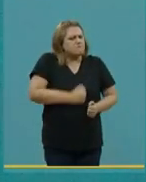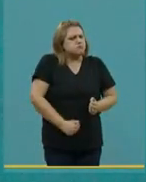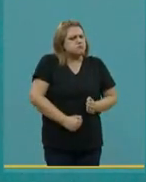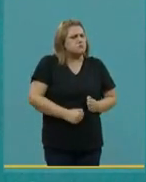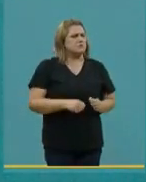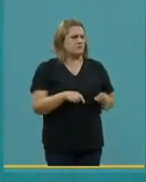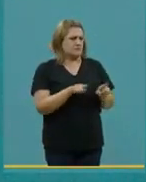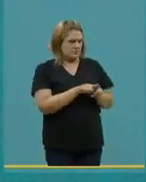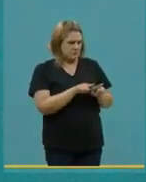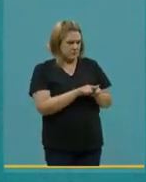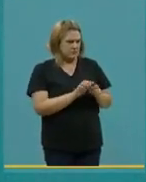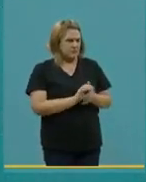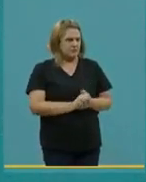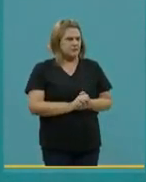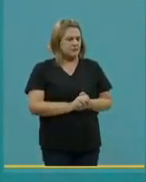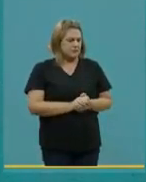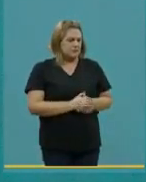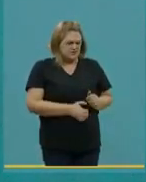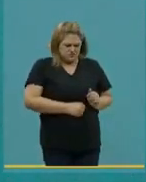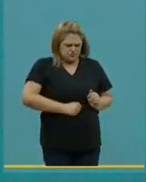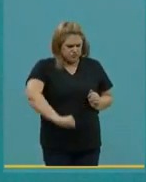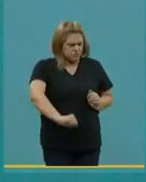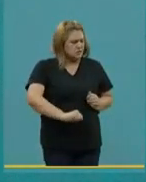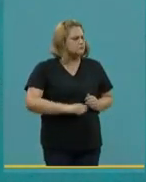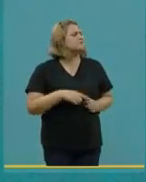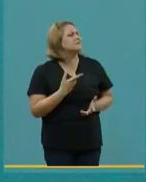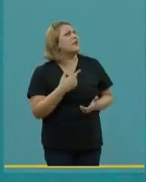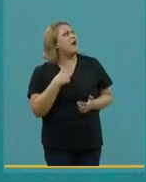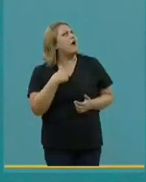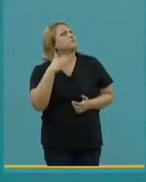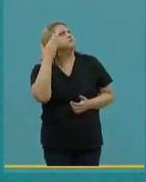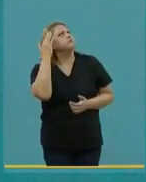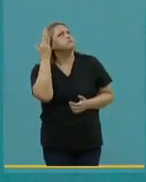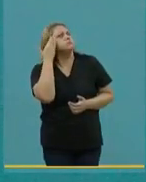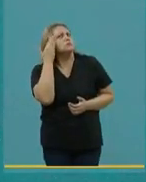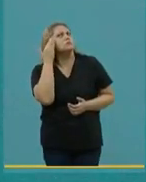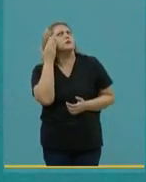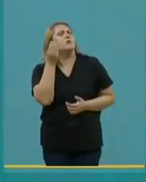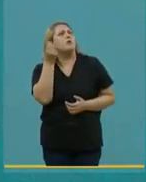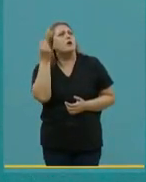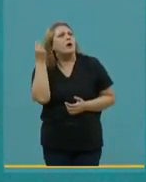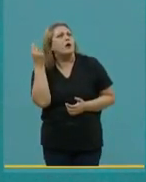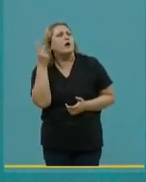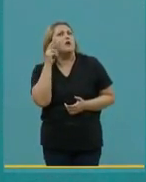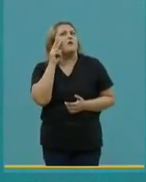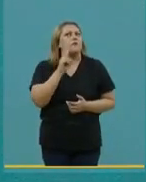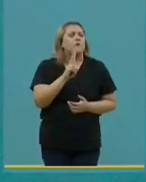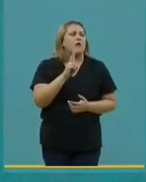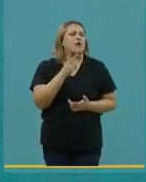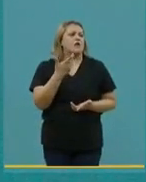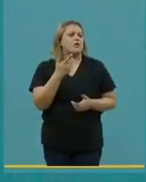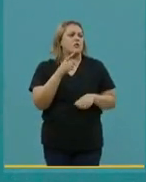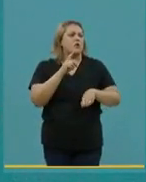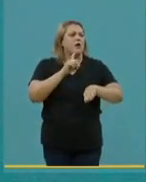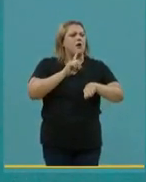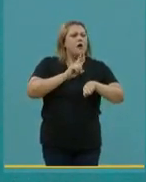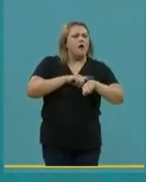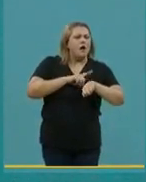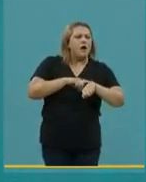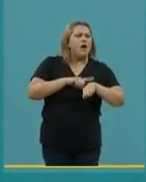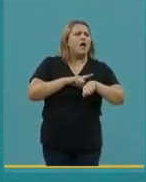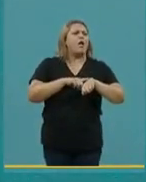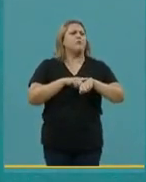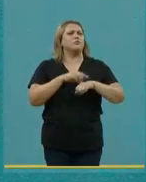ouvimos diversos pronunciamentos e o tempo todo que nós estamos vivendo um grande período de crise crise